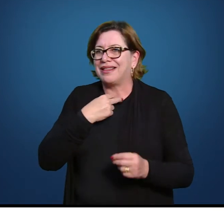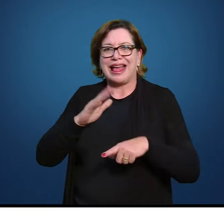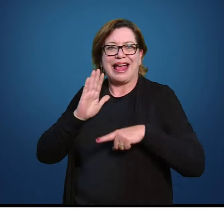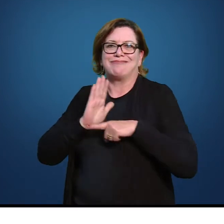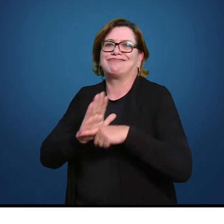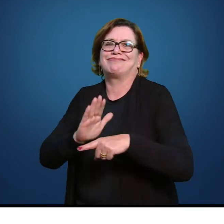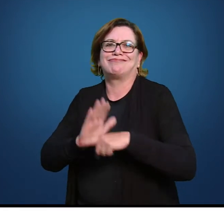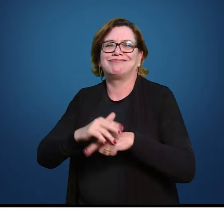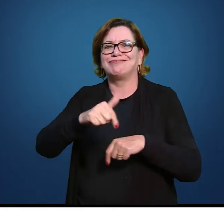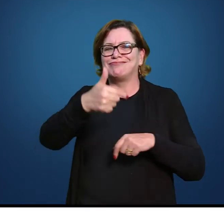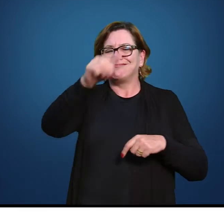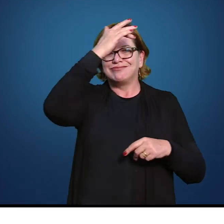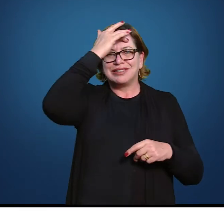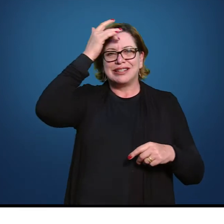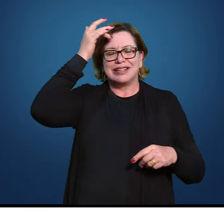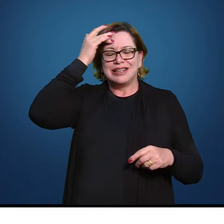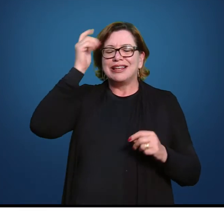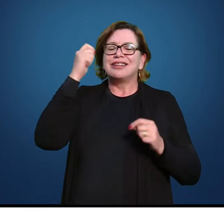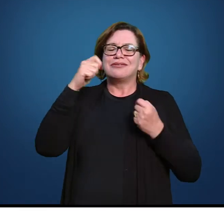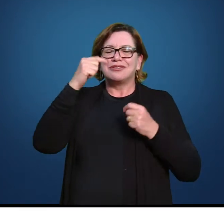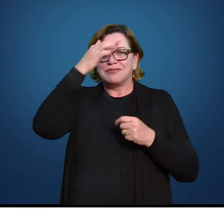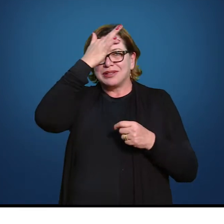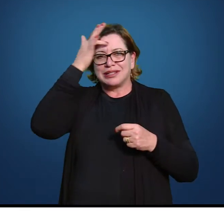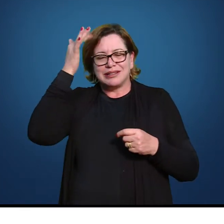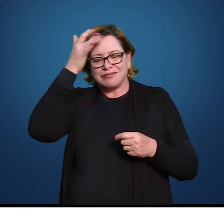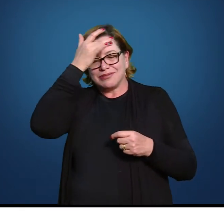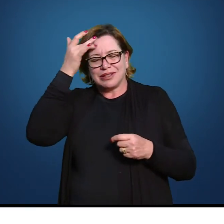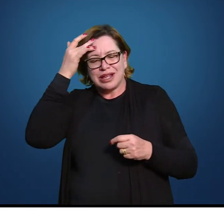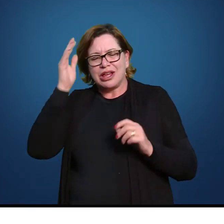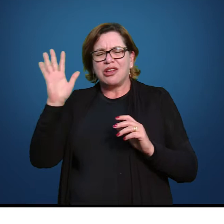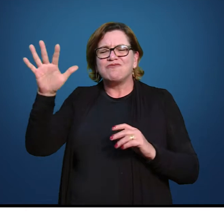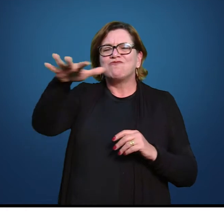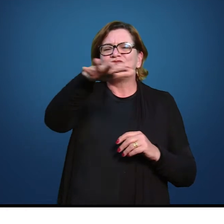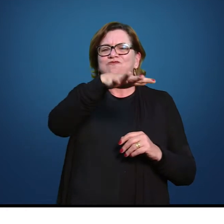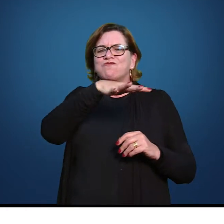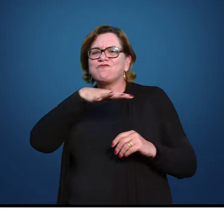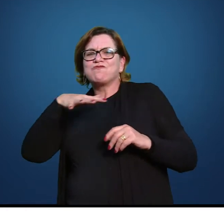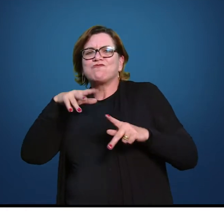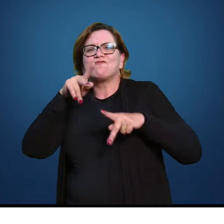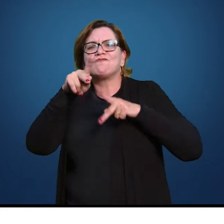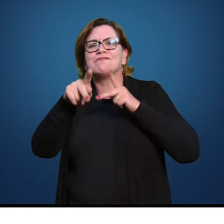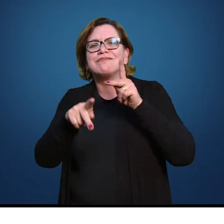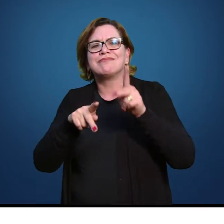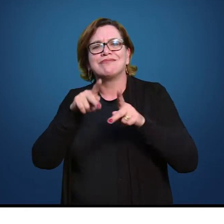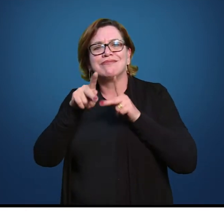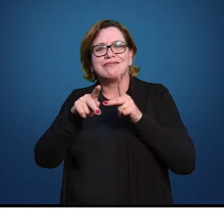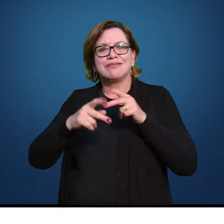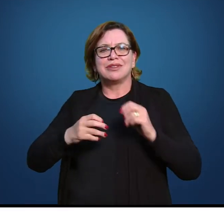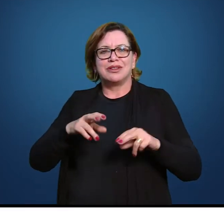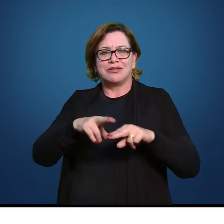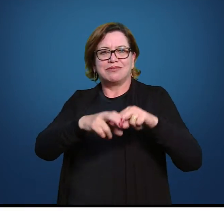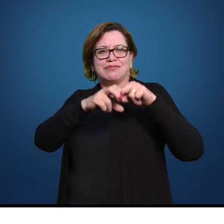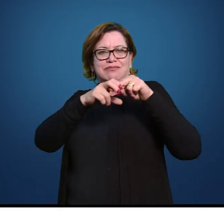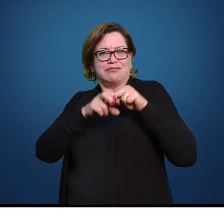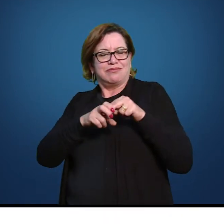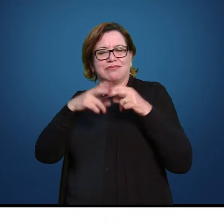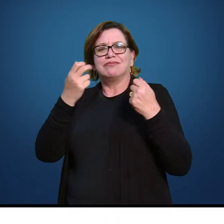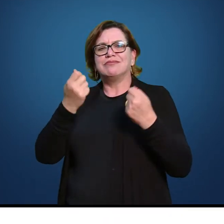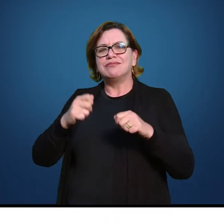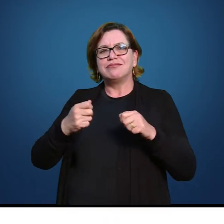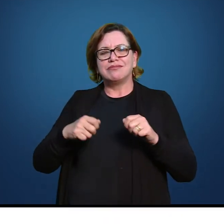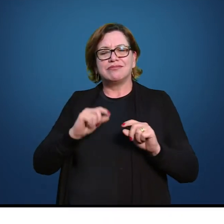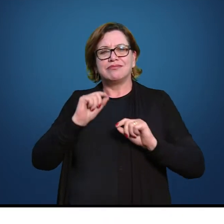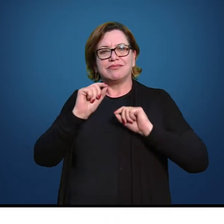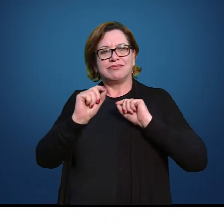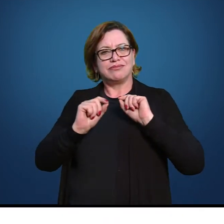eles têm que legislar em causa de quem? Da população, da coletividade. Para isso, nós precisamos